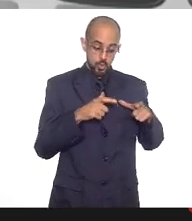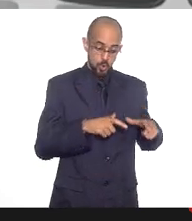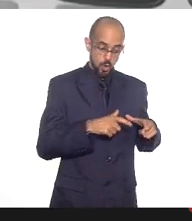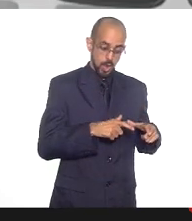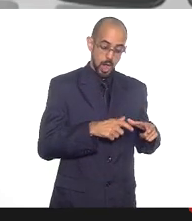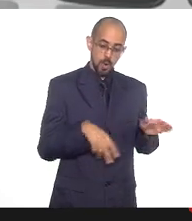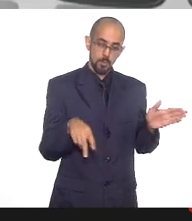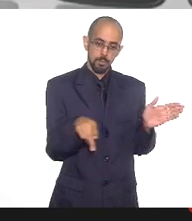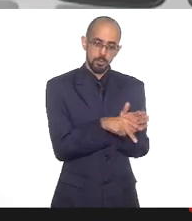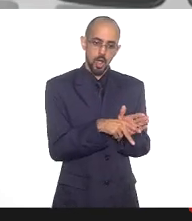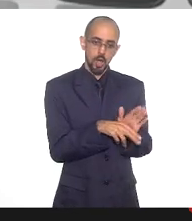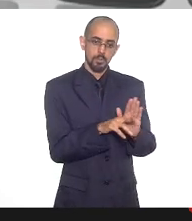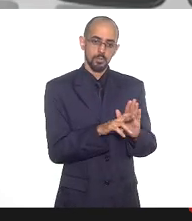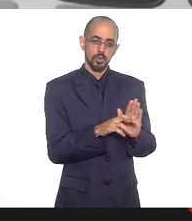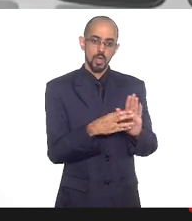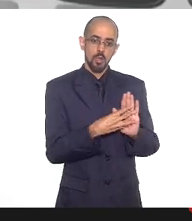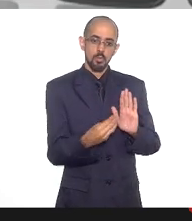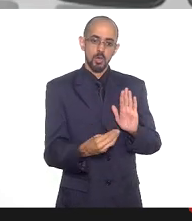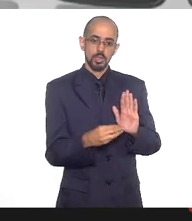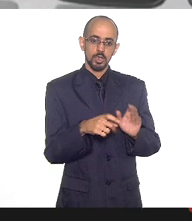ao regime de concessão,